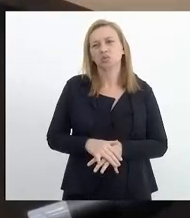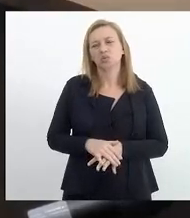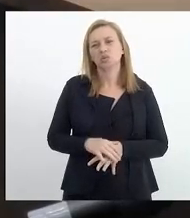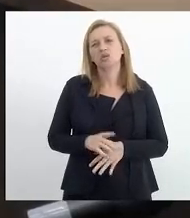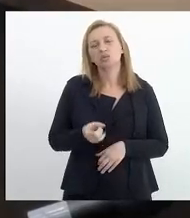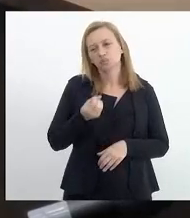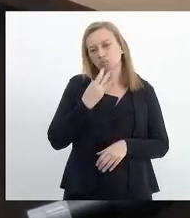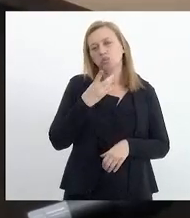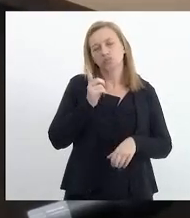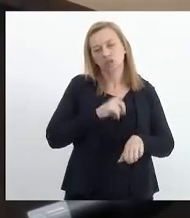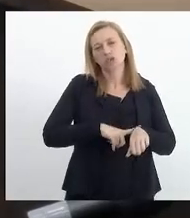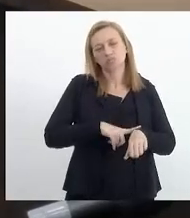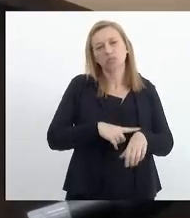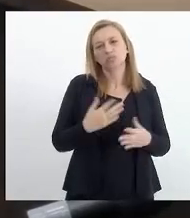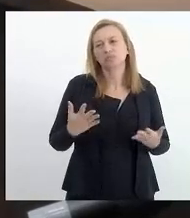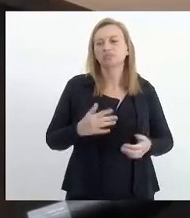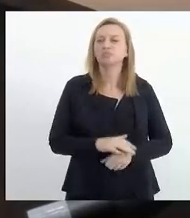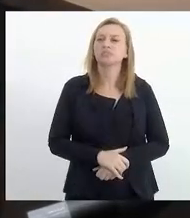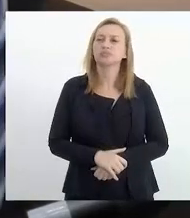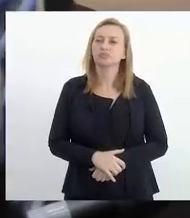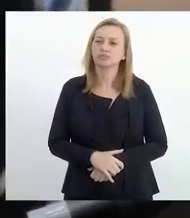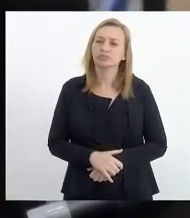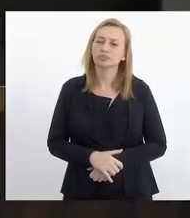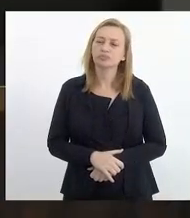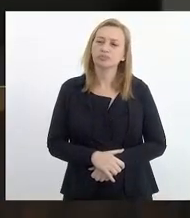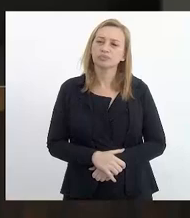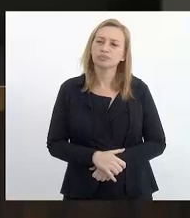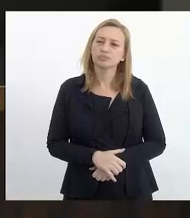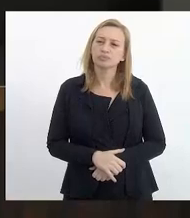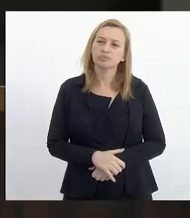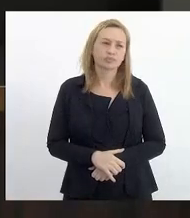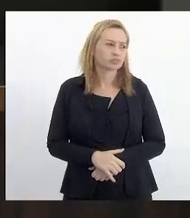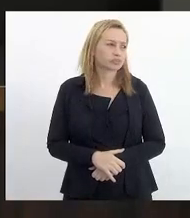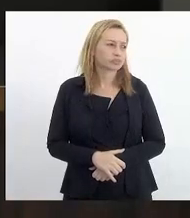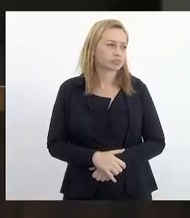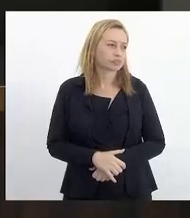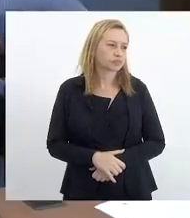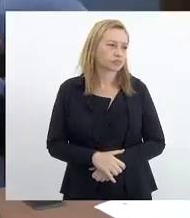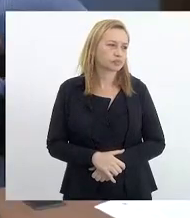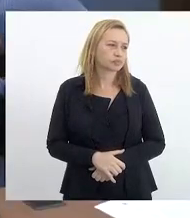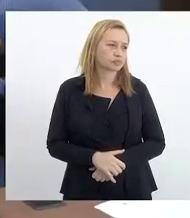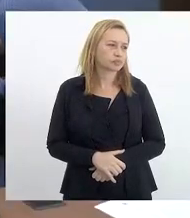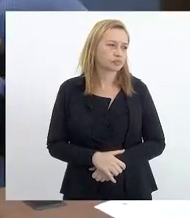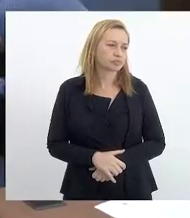bastante razoável. É isso.